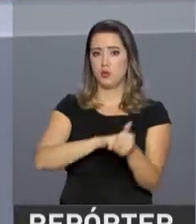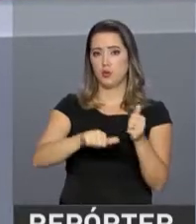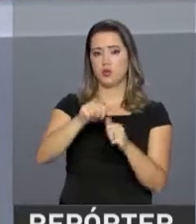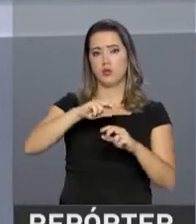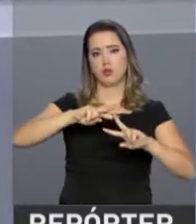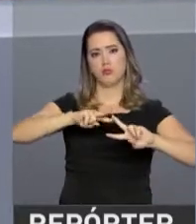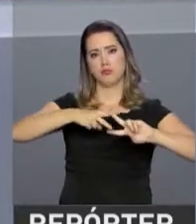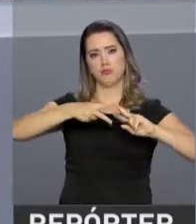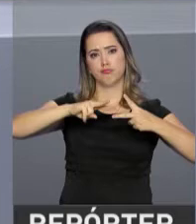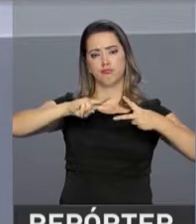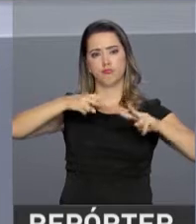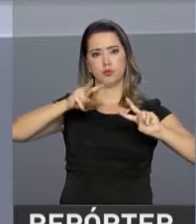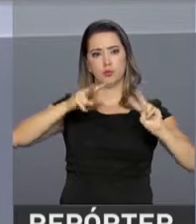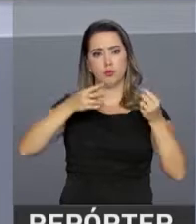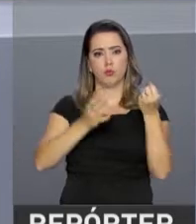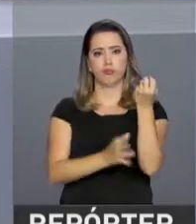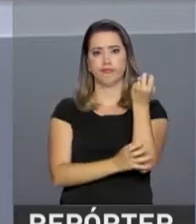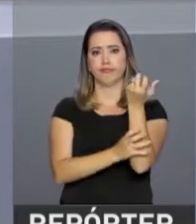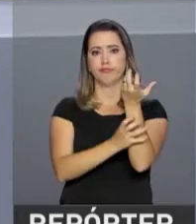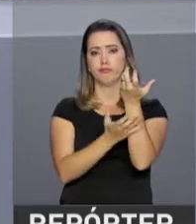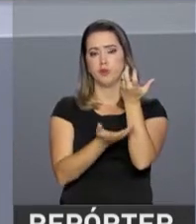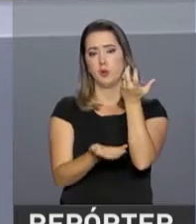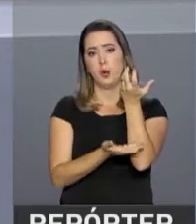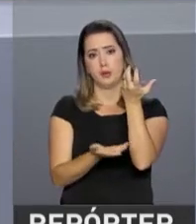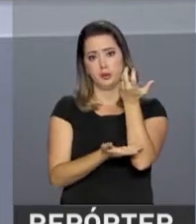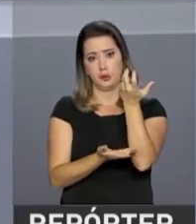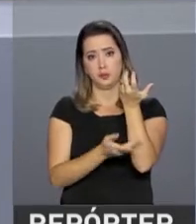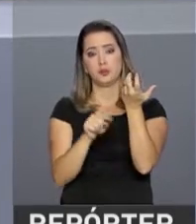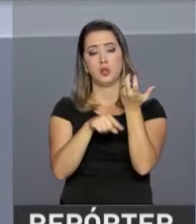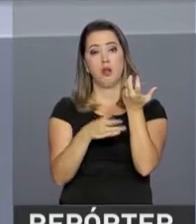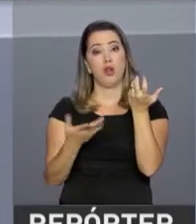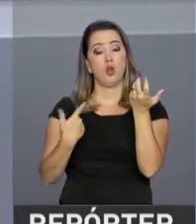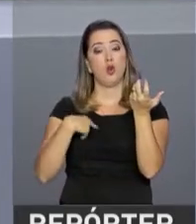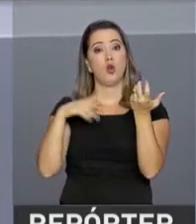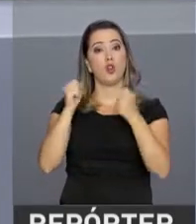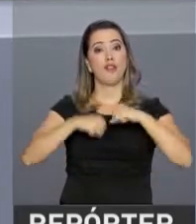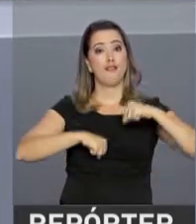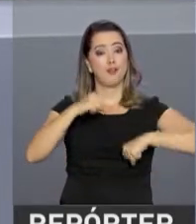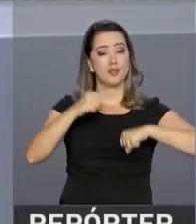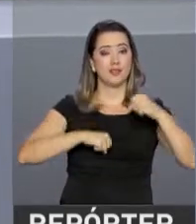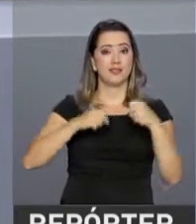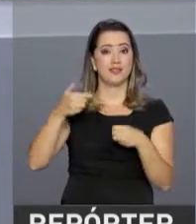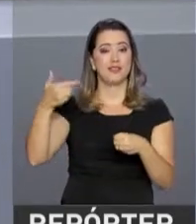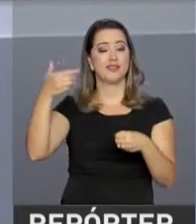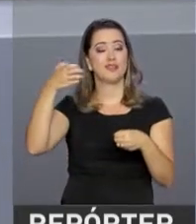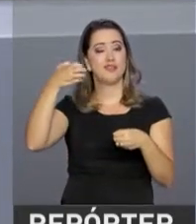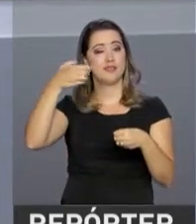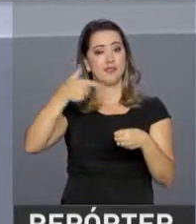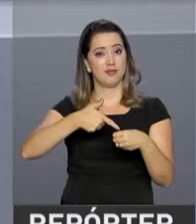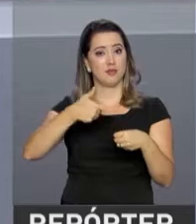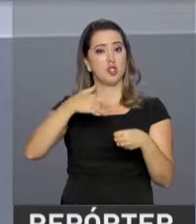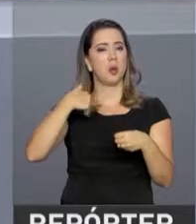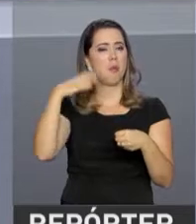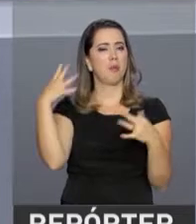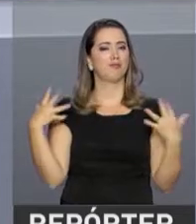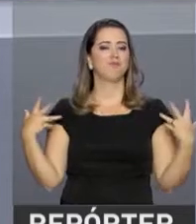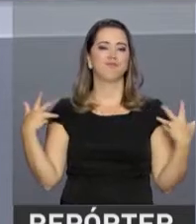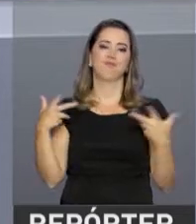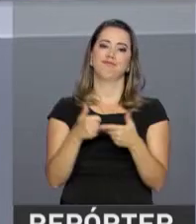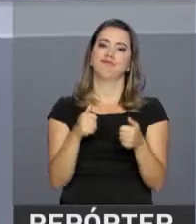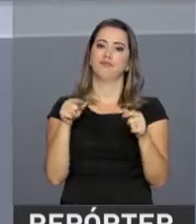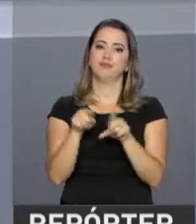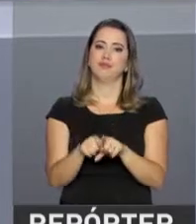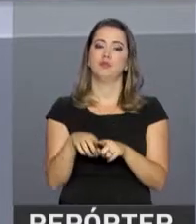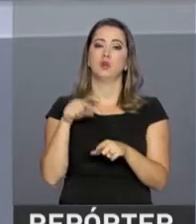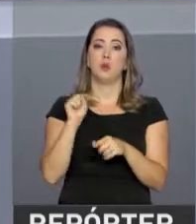biomassa de cana-de-açúcar a fabricação do biocombustível pode se tornar mais fácil e mais eficiente a embrapa